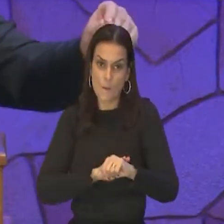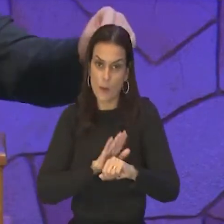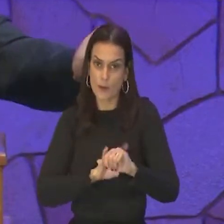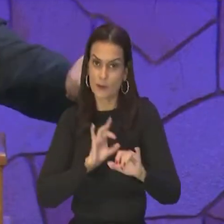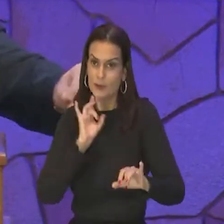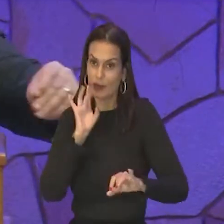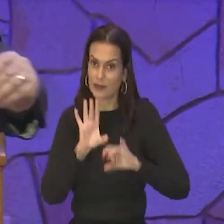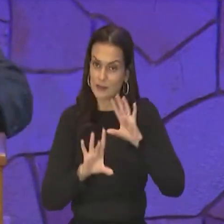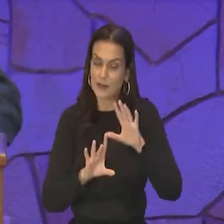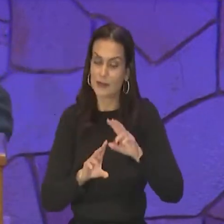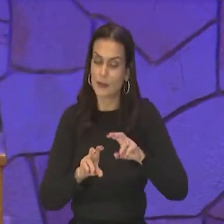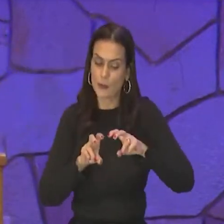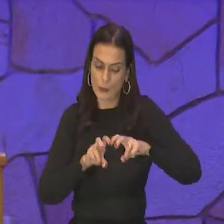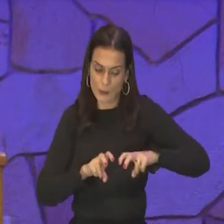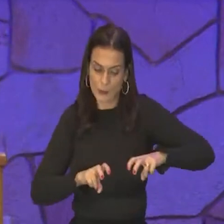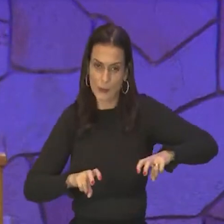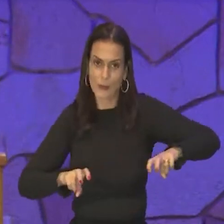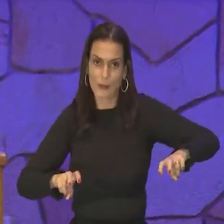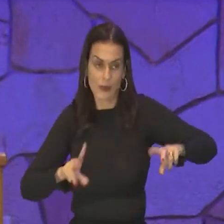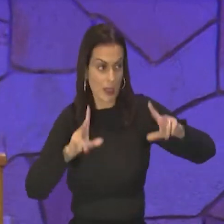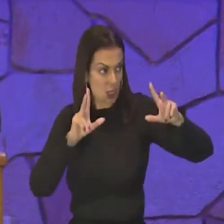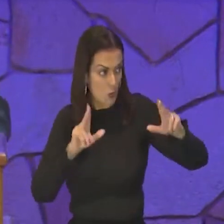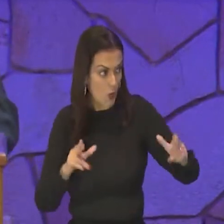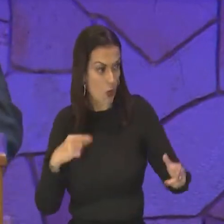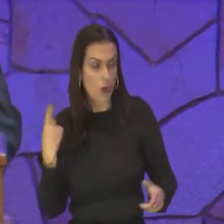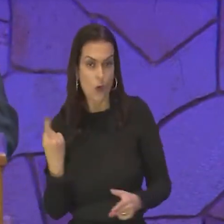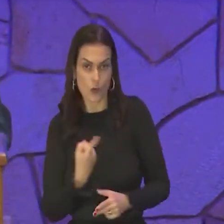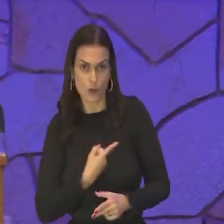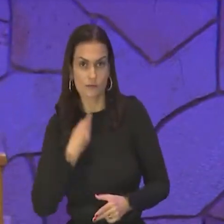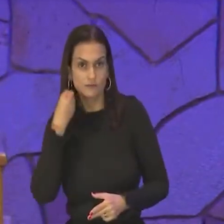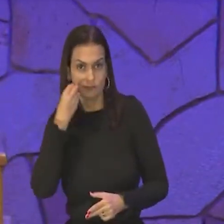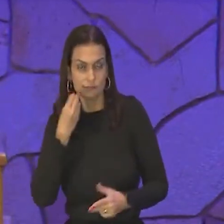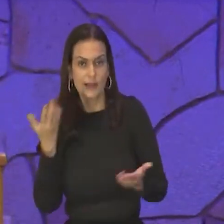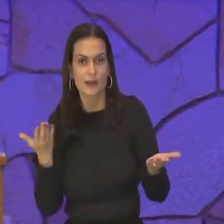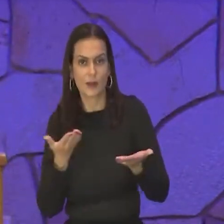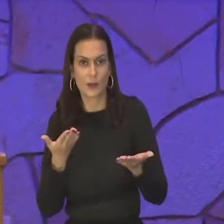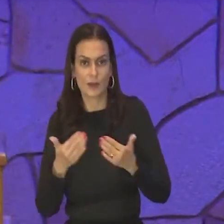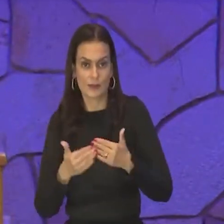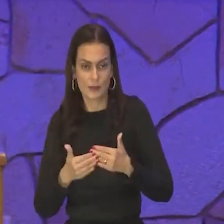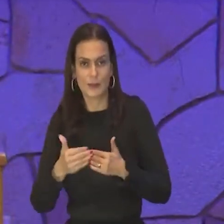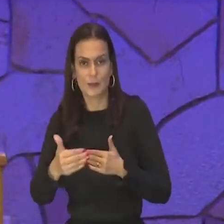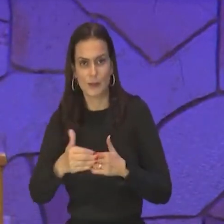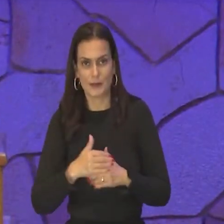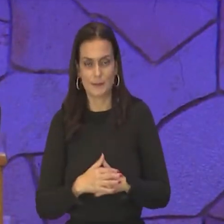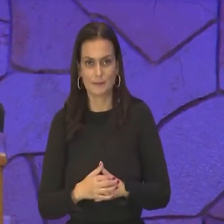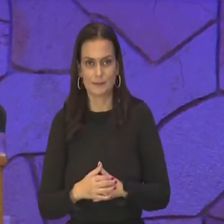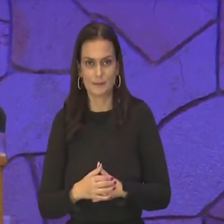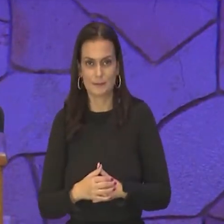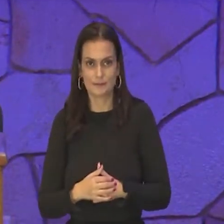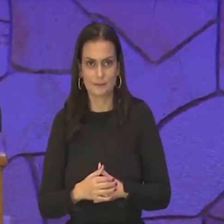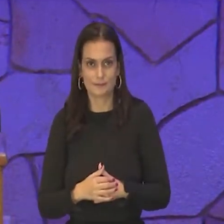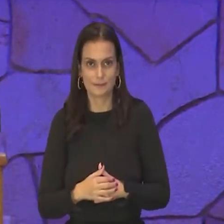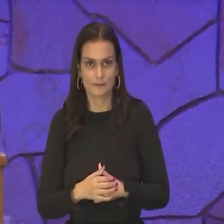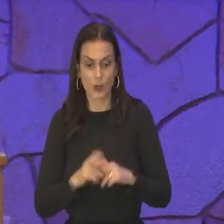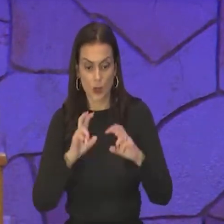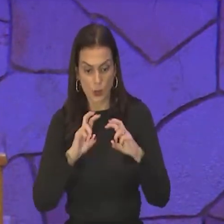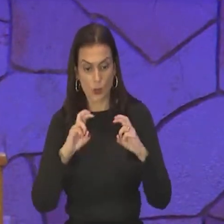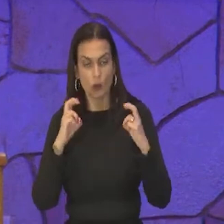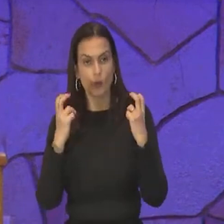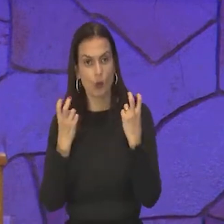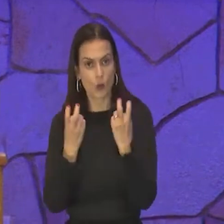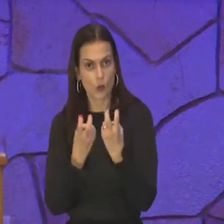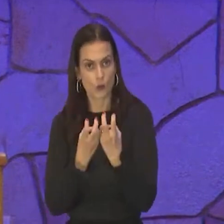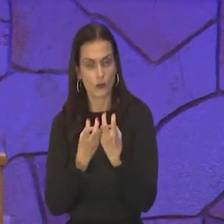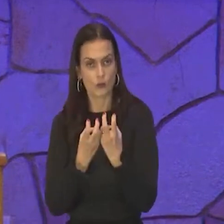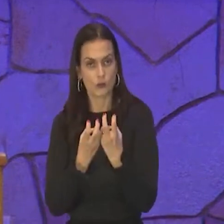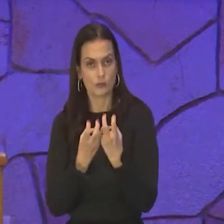especial, como este momento nós estaremos a viver daqui a pouco. Aliás, todo este culto,